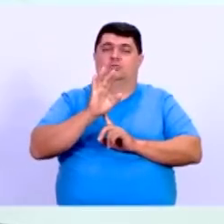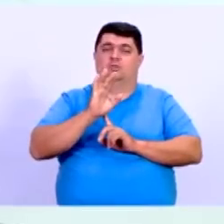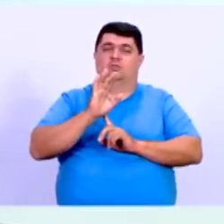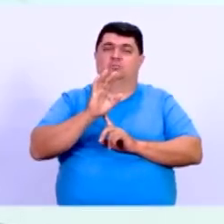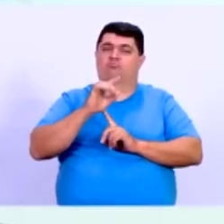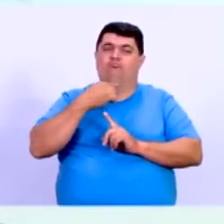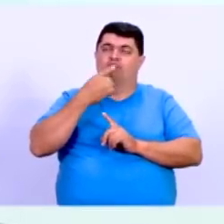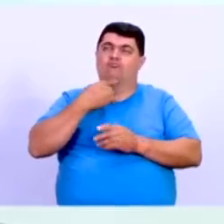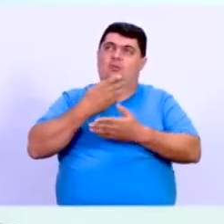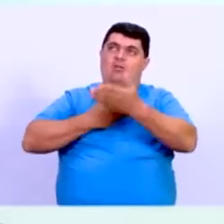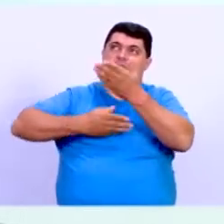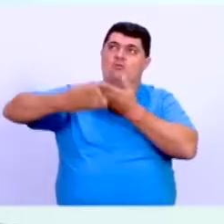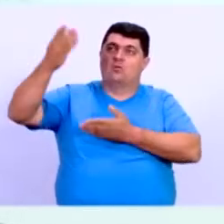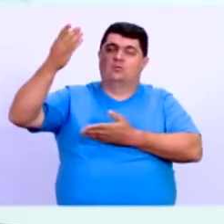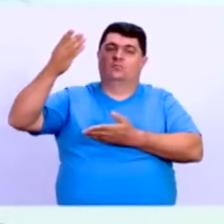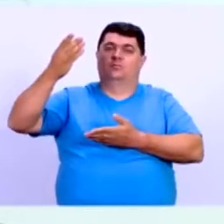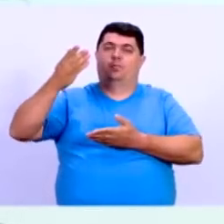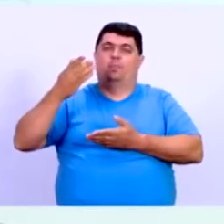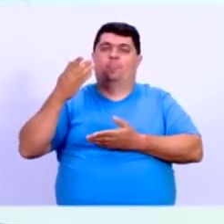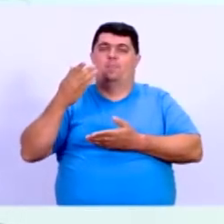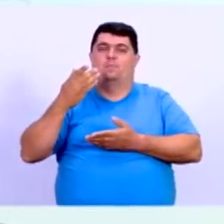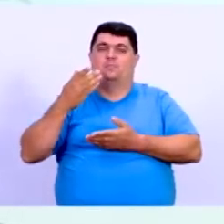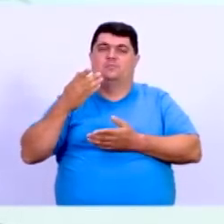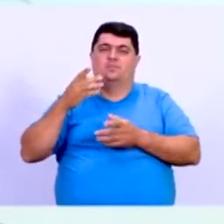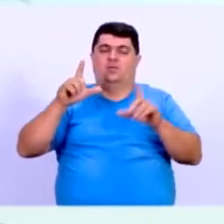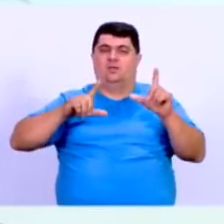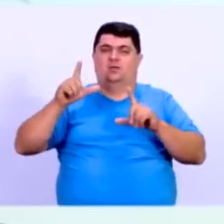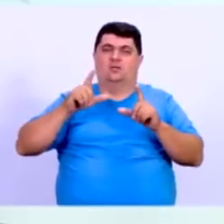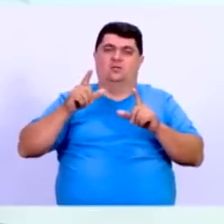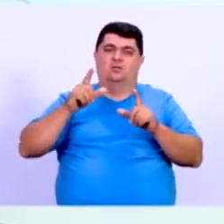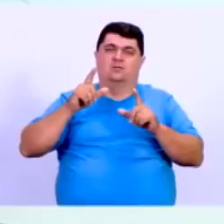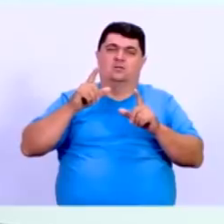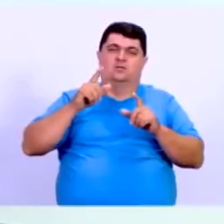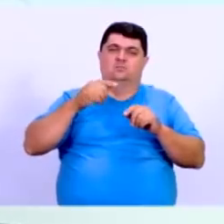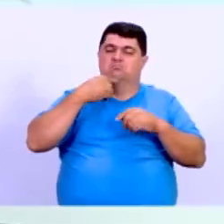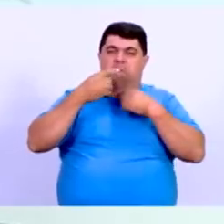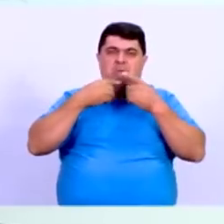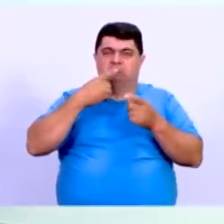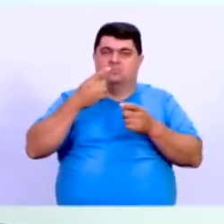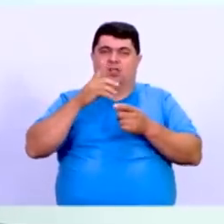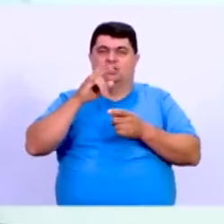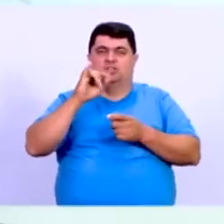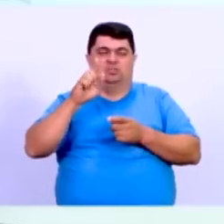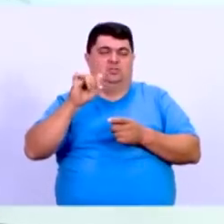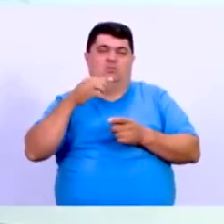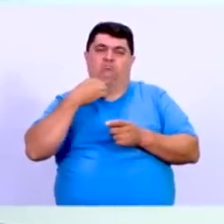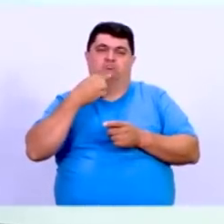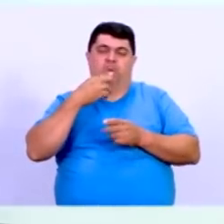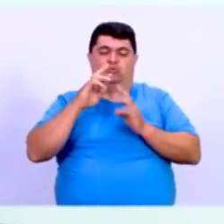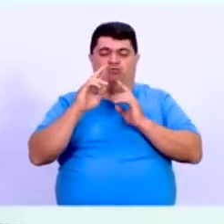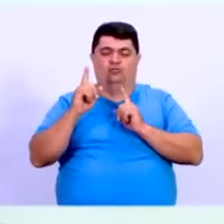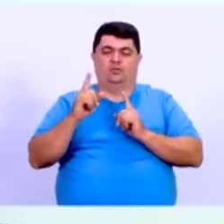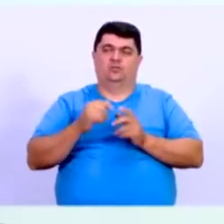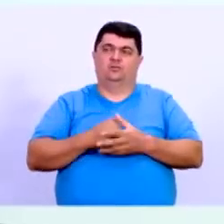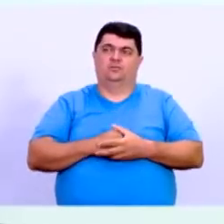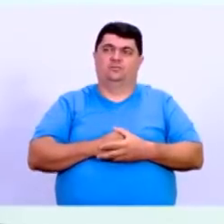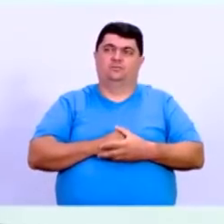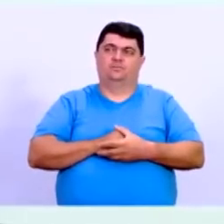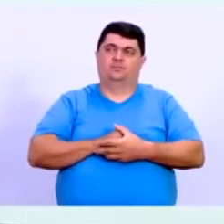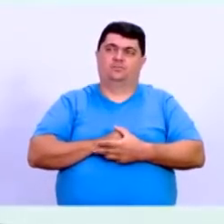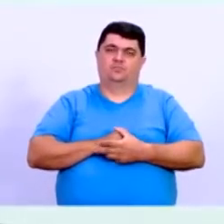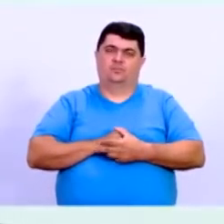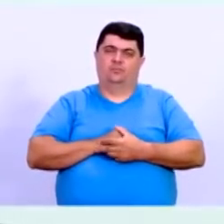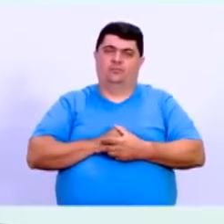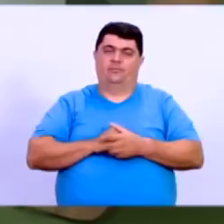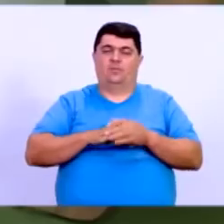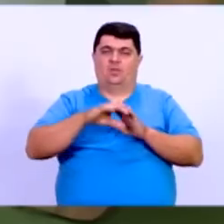e interferir, como o professor falou, né? Das televisões por assinatura, né? Por televisão digital, não é isso? Então já é um pouquinho diferente, tá? O conceito